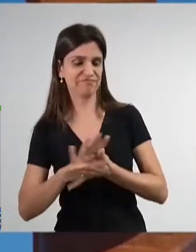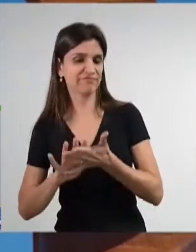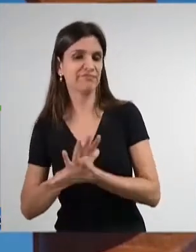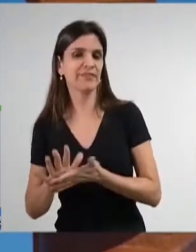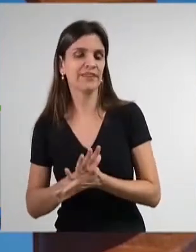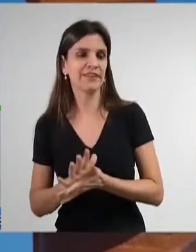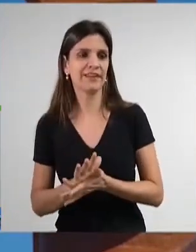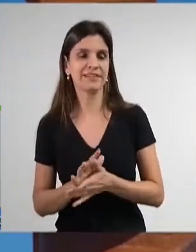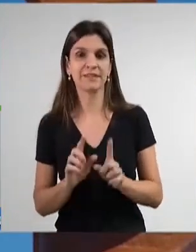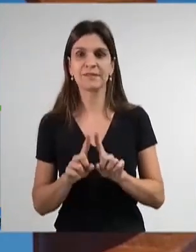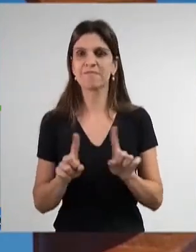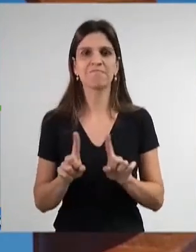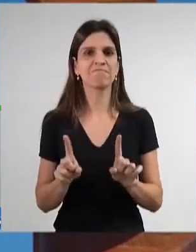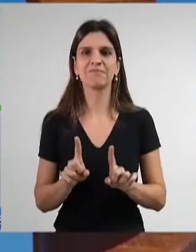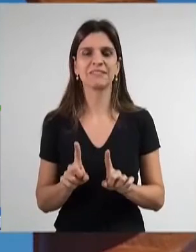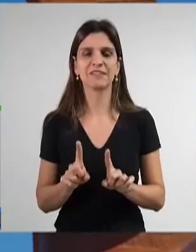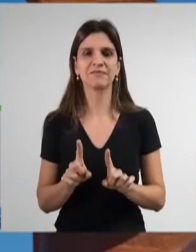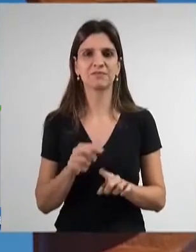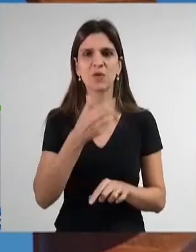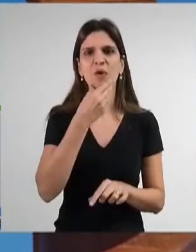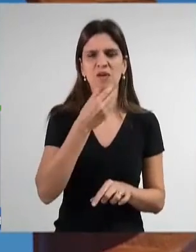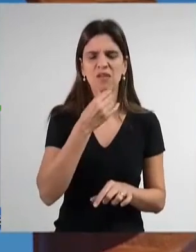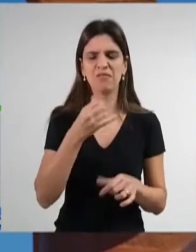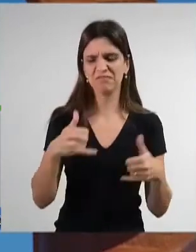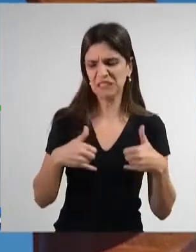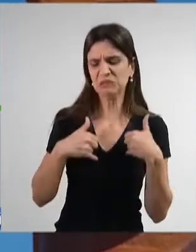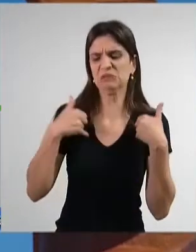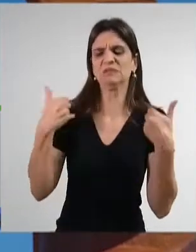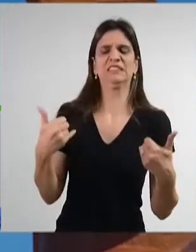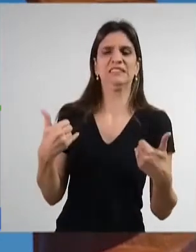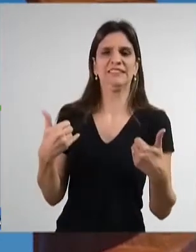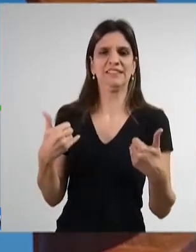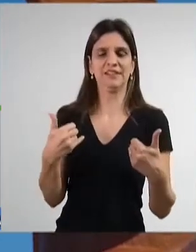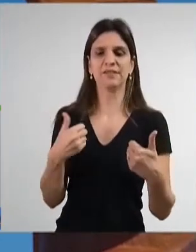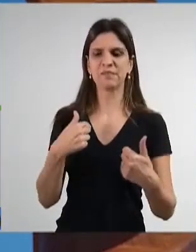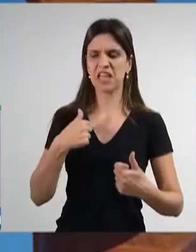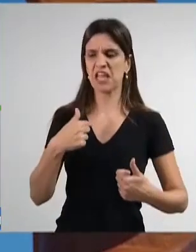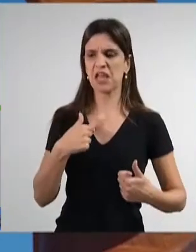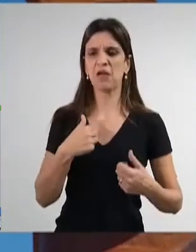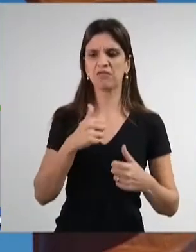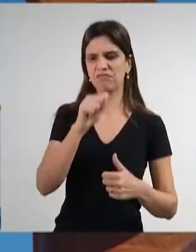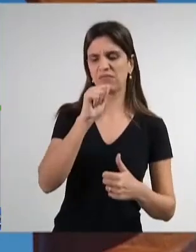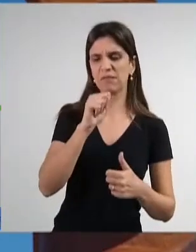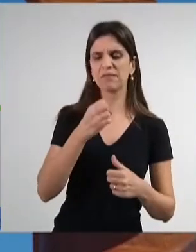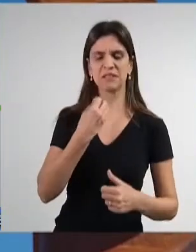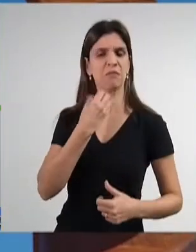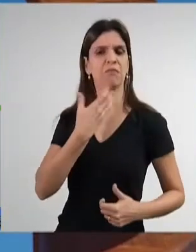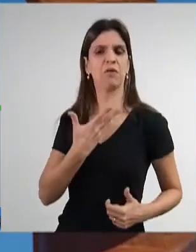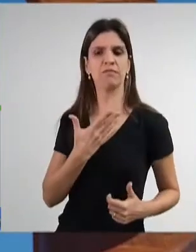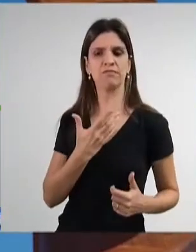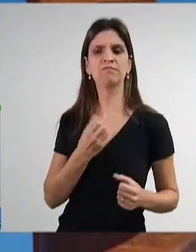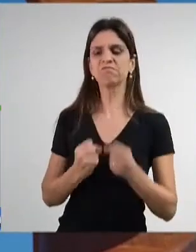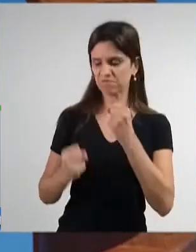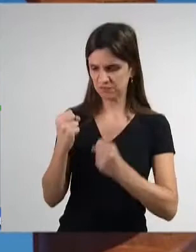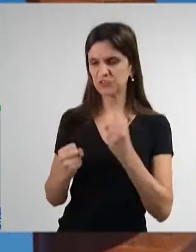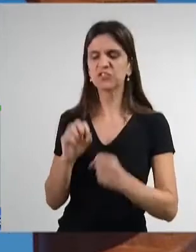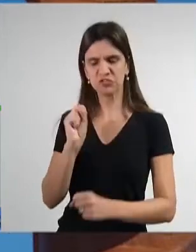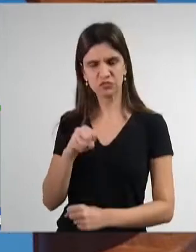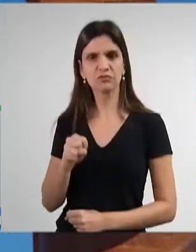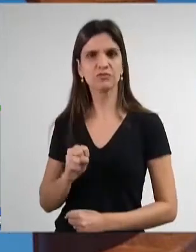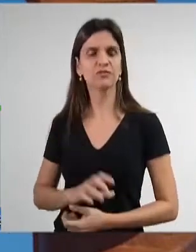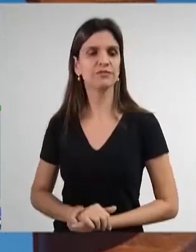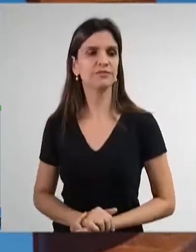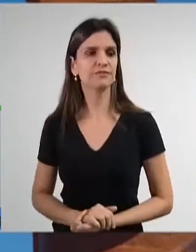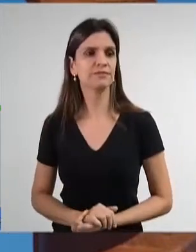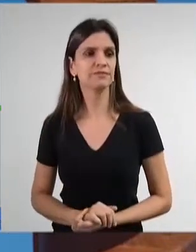né? E isso acaba traduzindo em tragédias que ocorrem em todo o